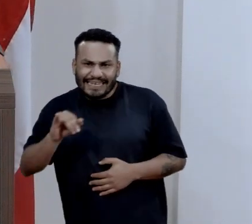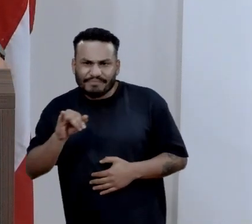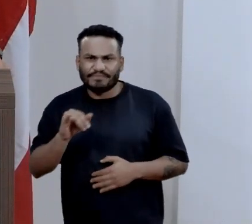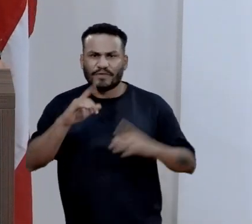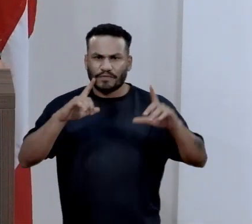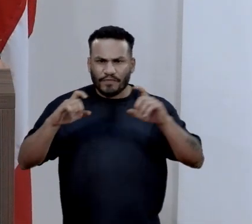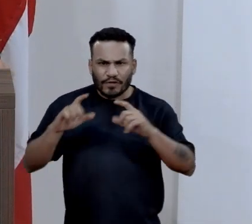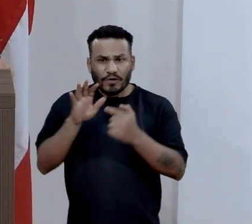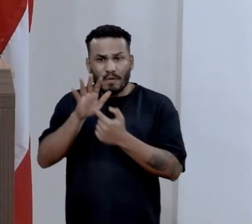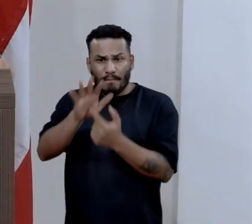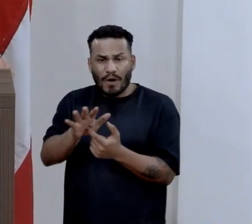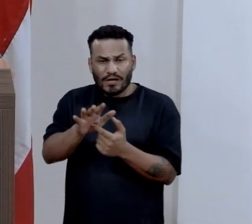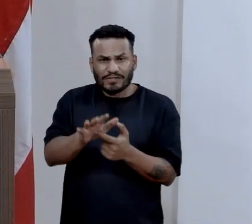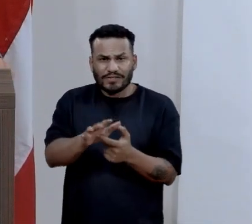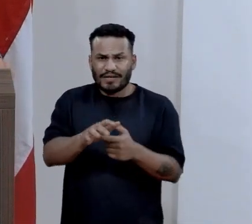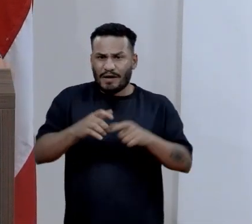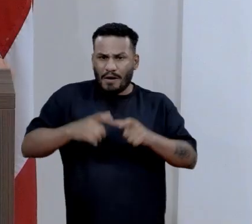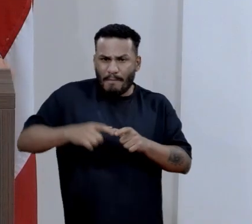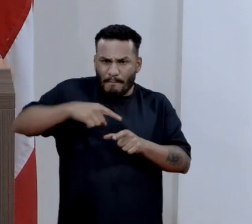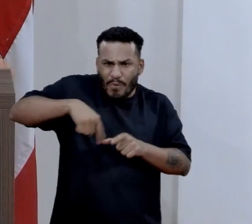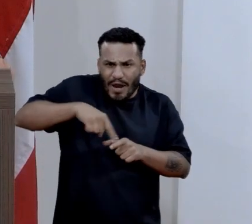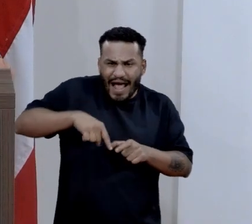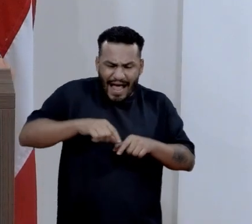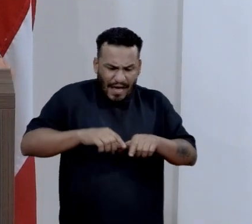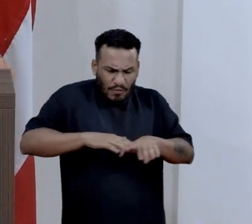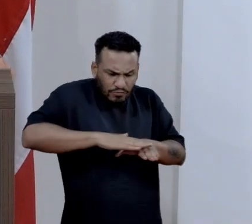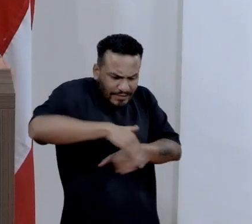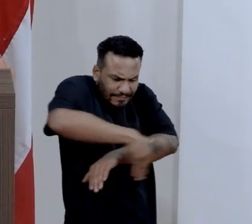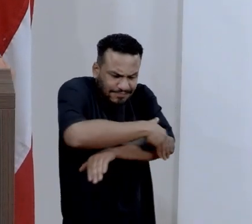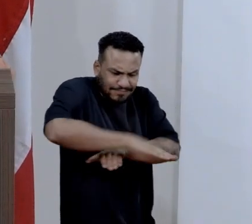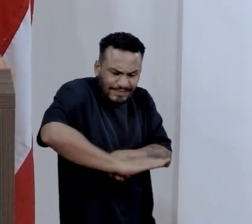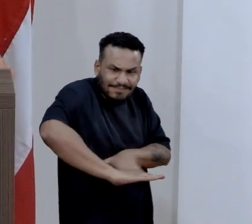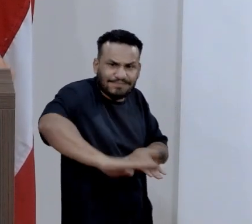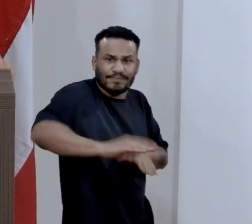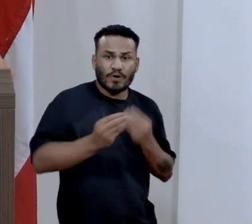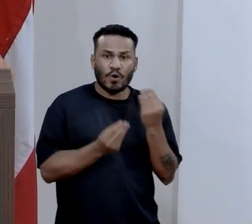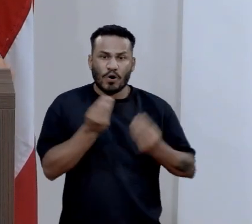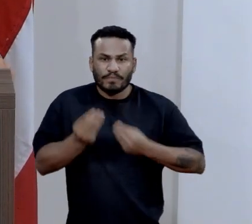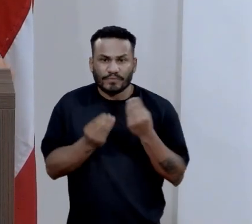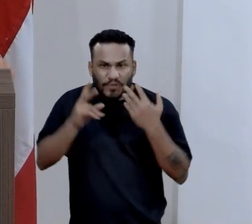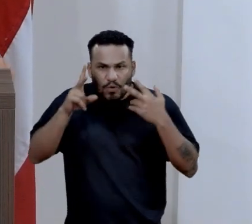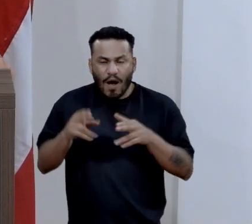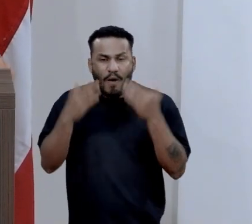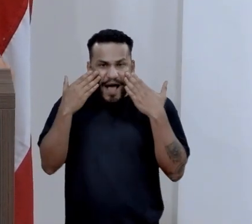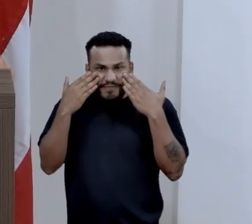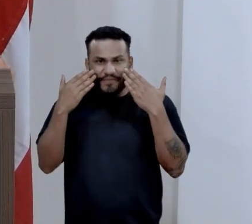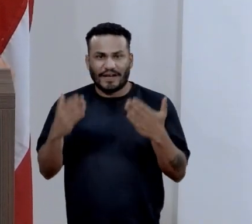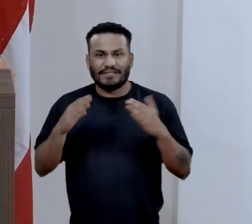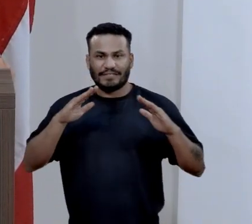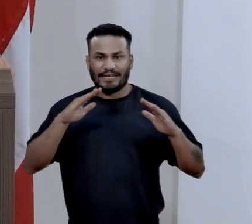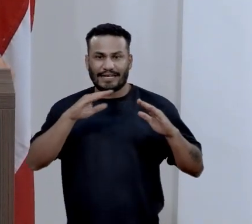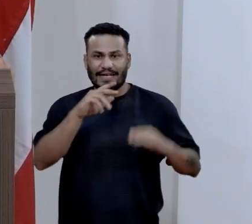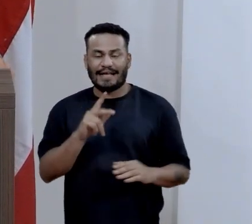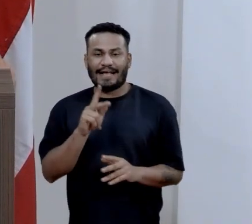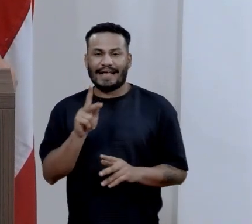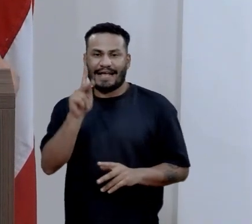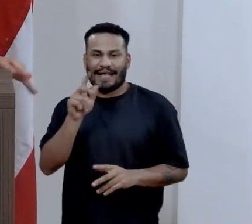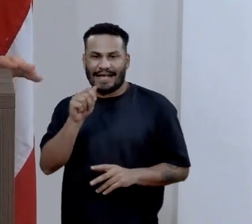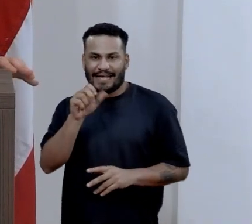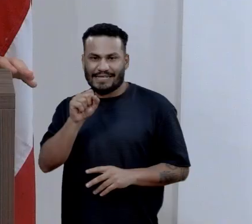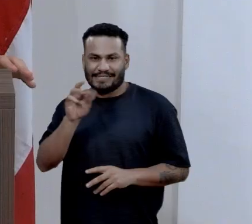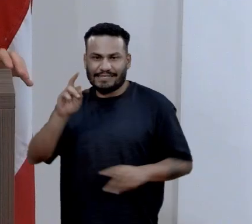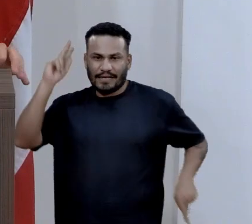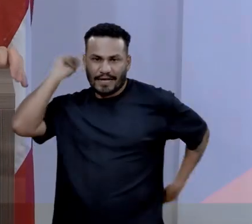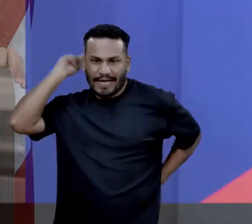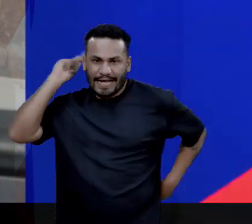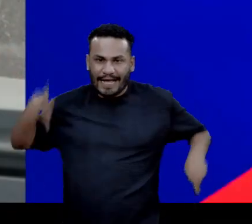essas fotos, que mostram enormes crateras já abertas no asfalto, como essa em frente à Casten. São